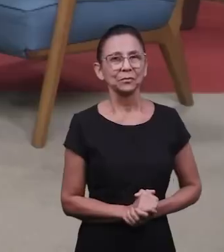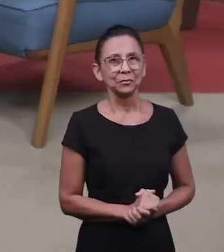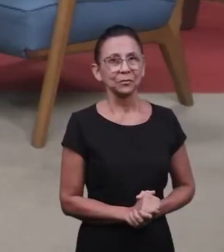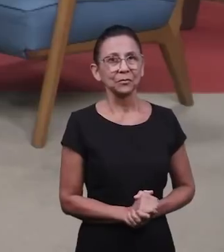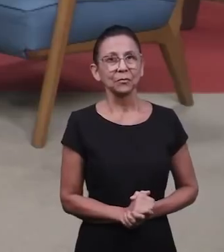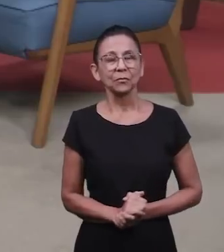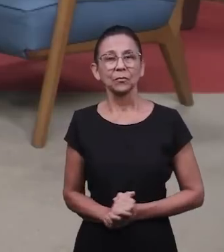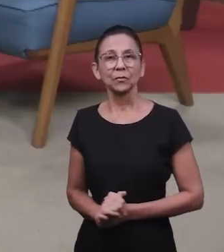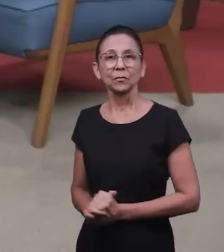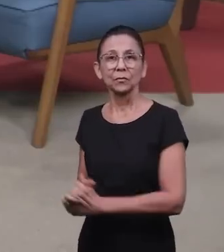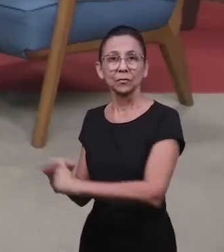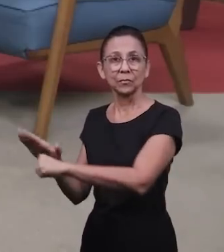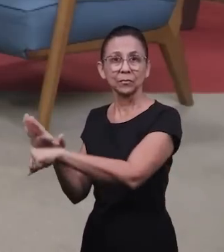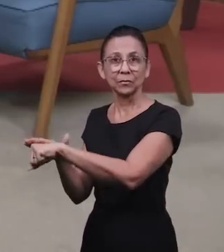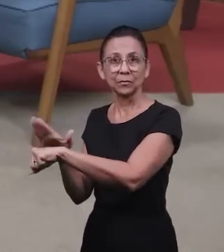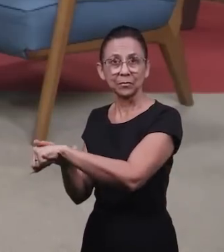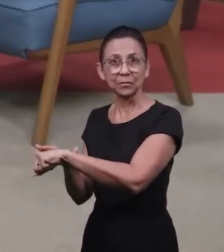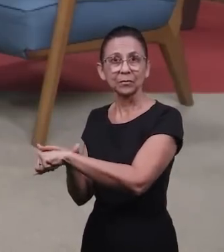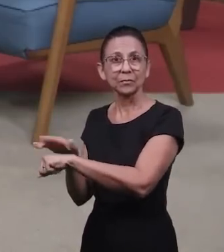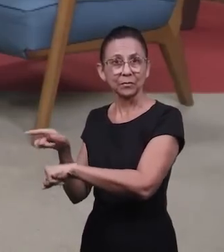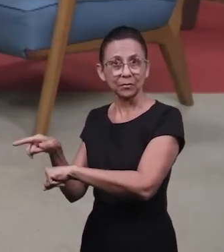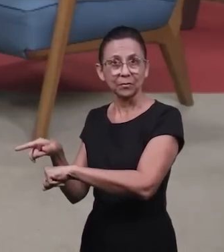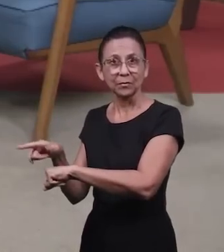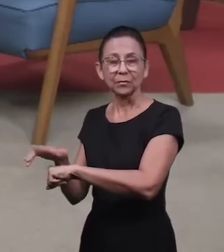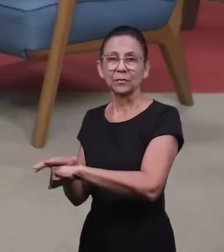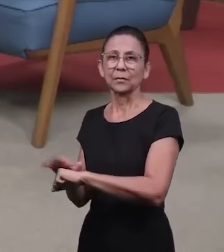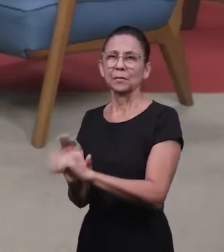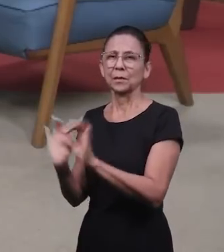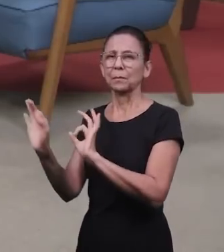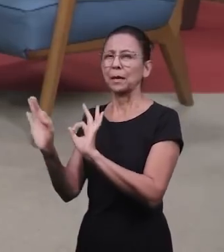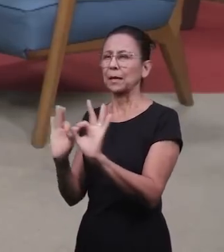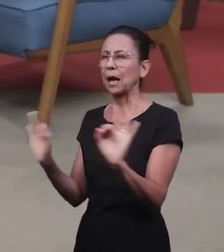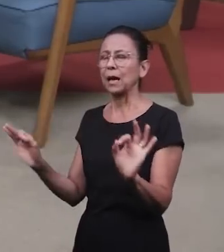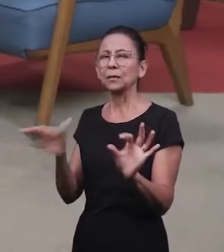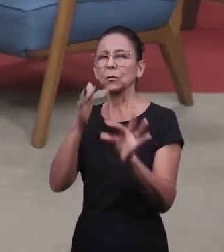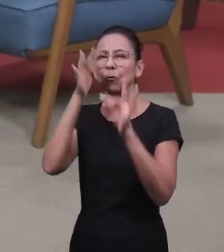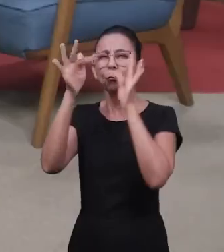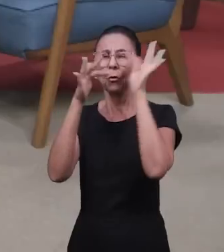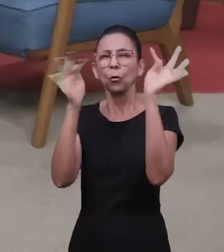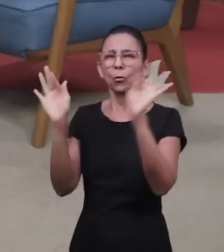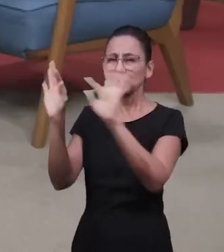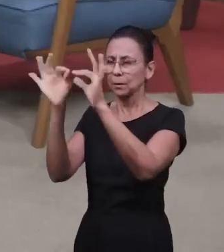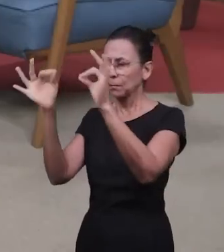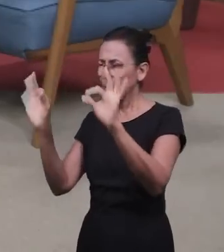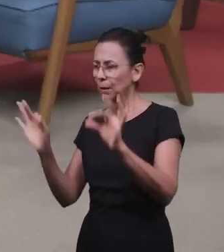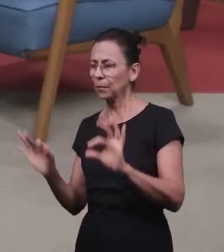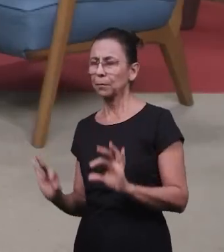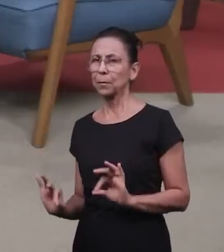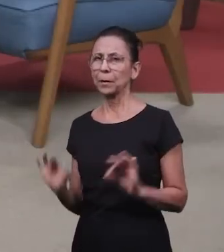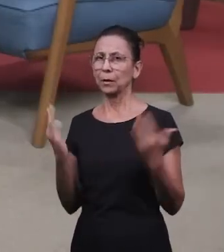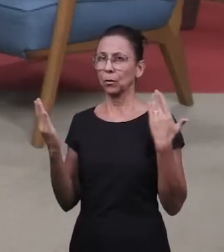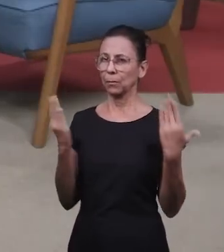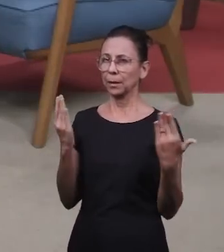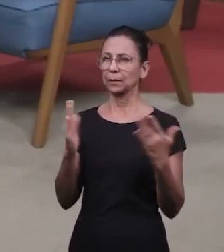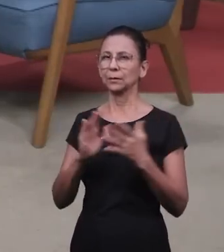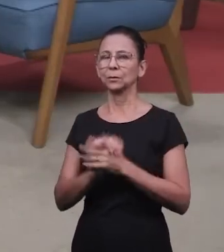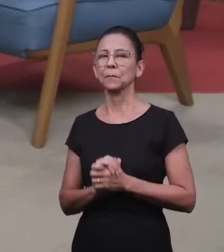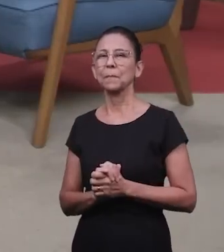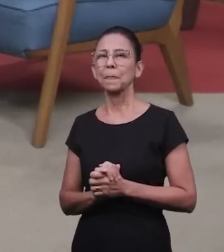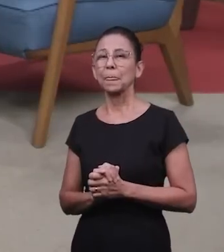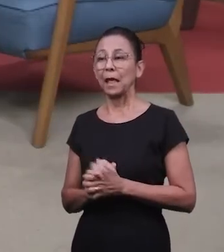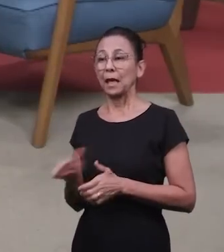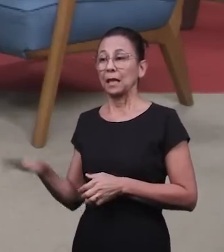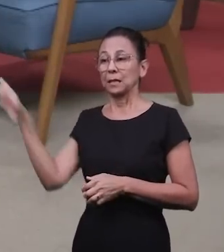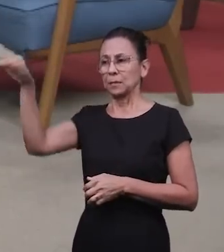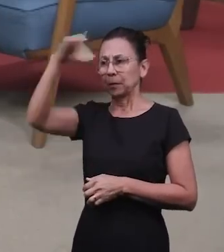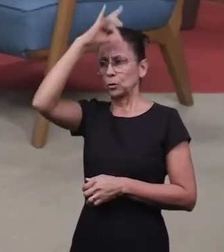Tendo essa mesma igreja, já que ela está adornada, ou seja, as flores, é uma igreja batizada com o